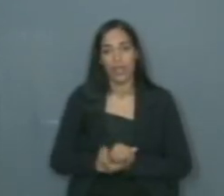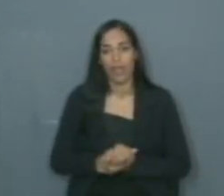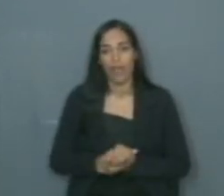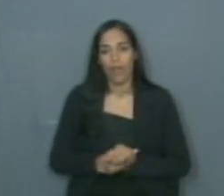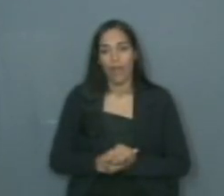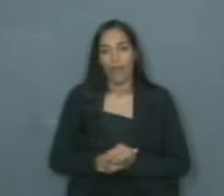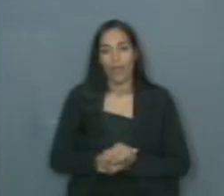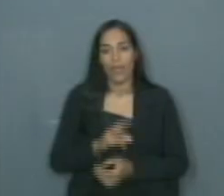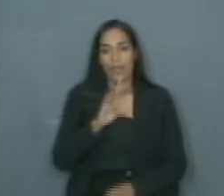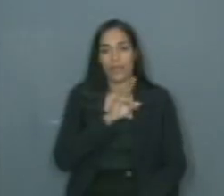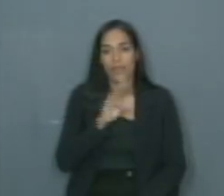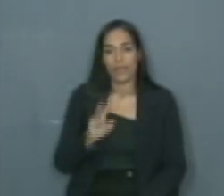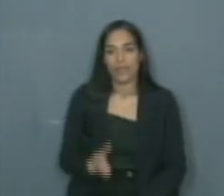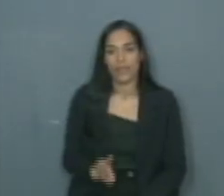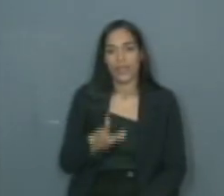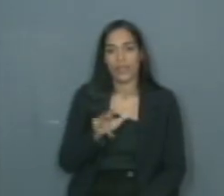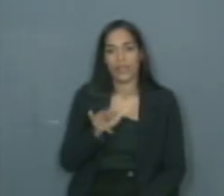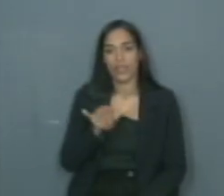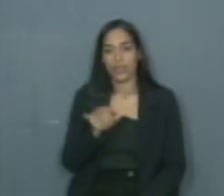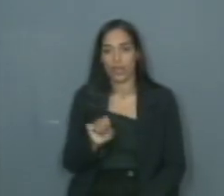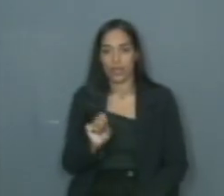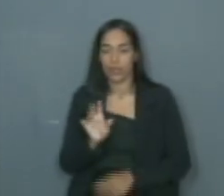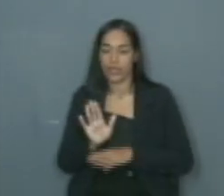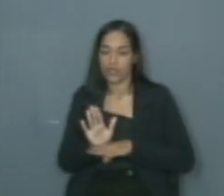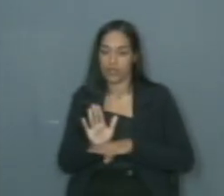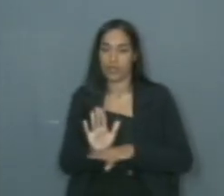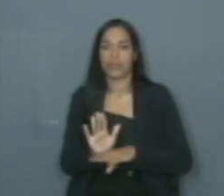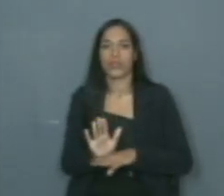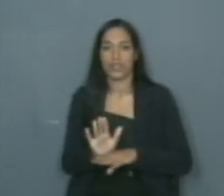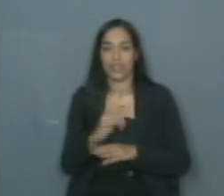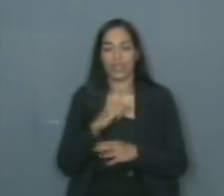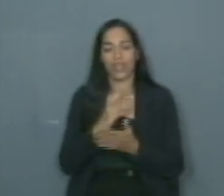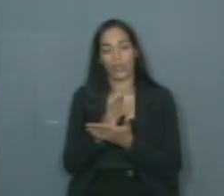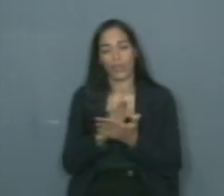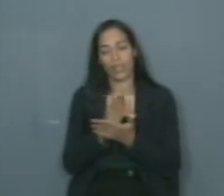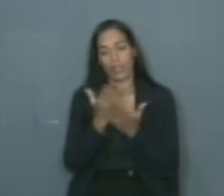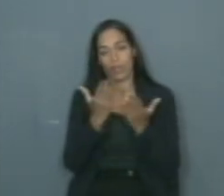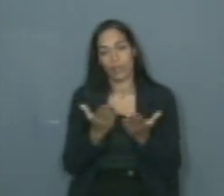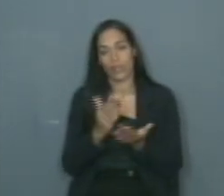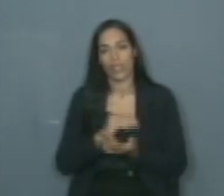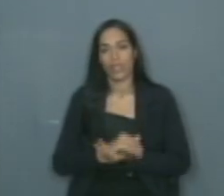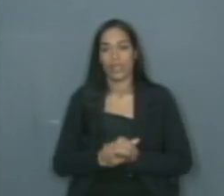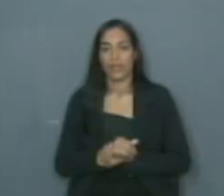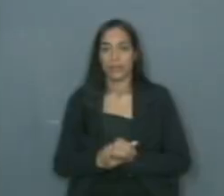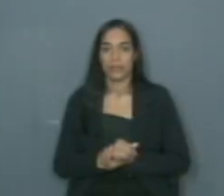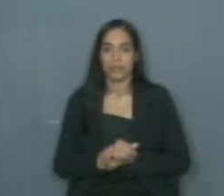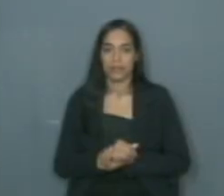Por favor, o vereador Luiz Eustáquio está me cedendo gentilmente parte do tempo dele, presidente.